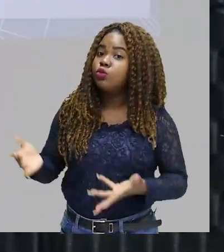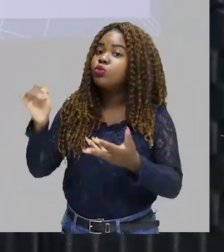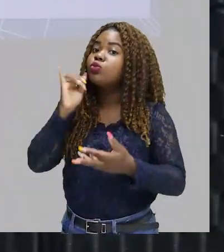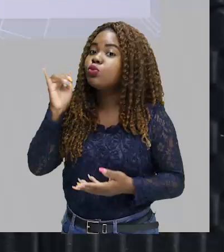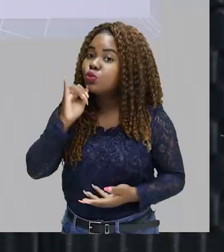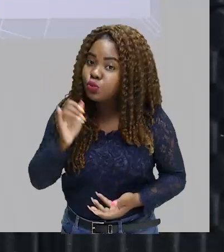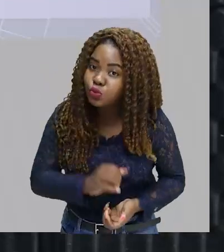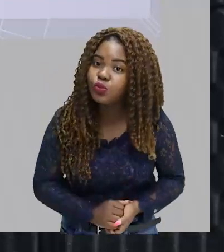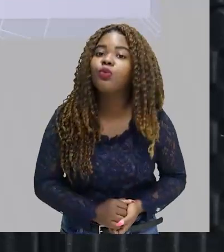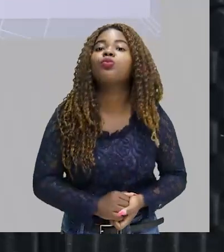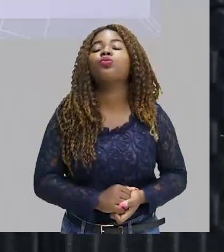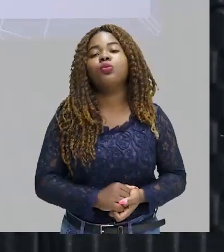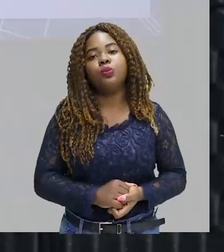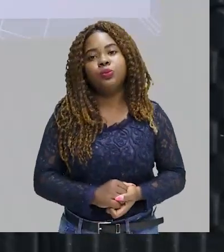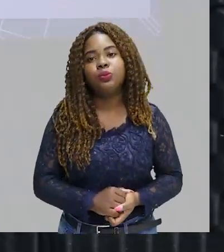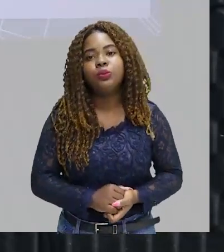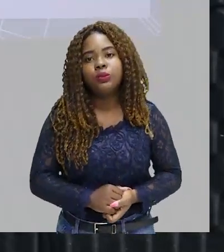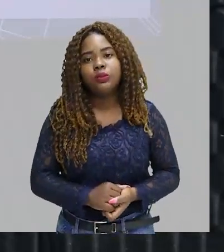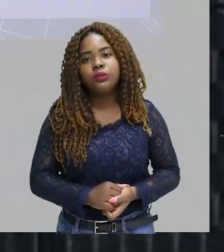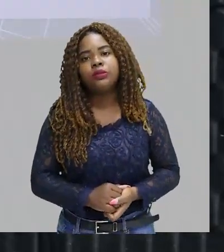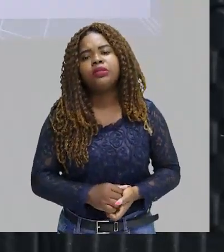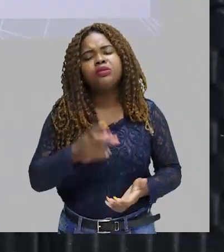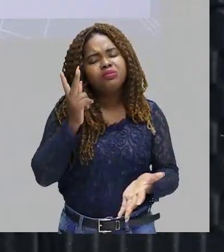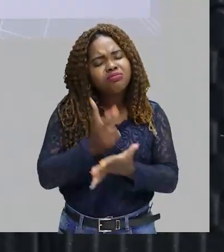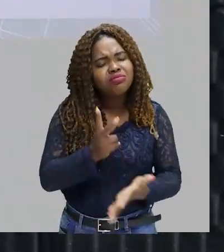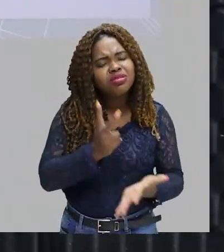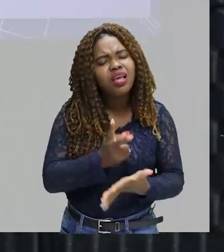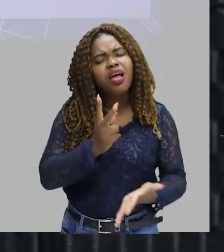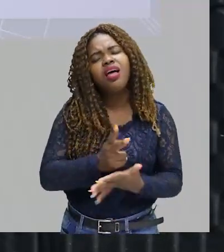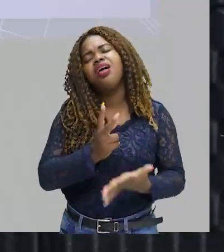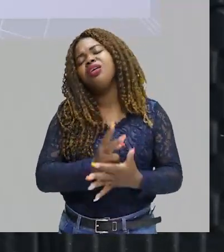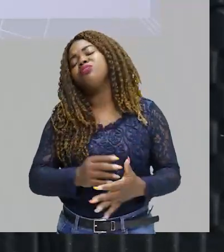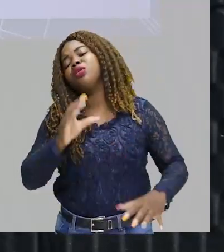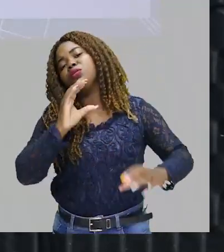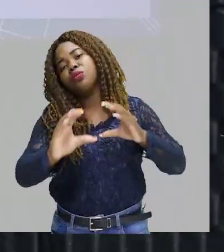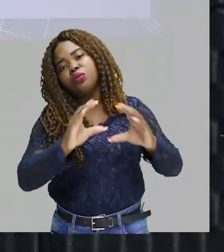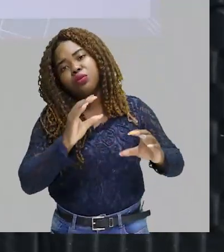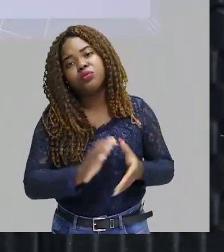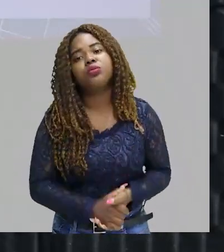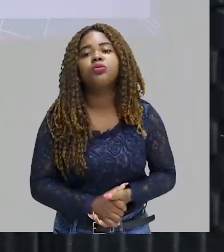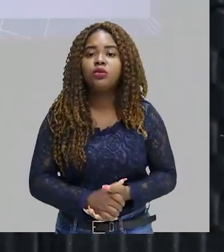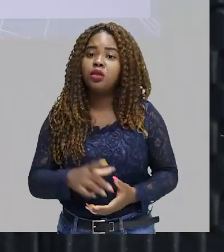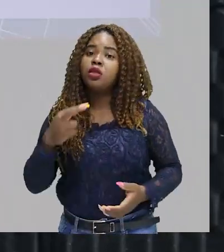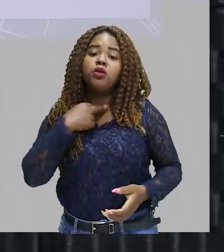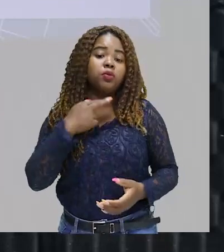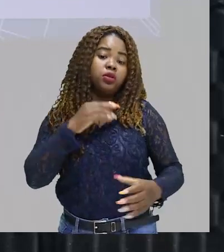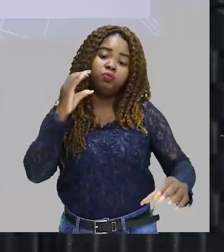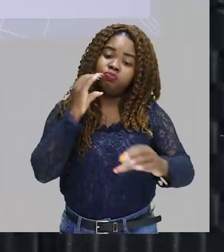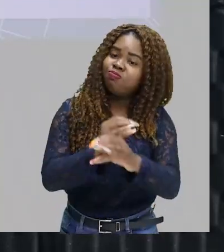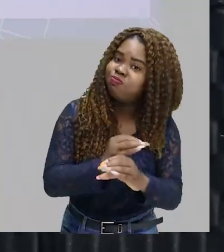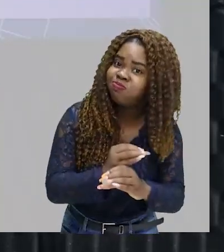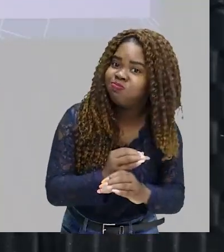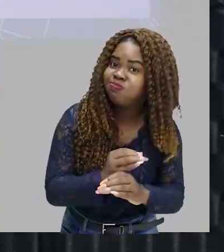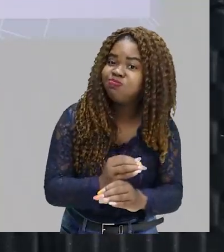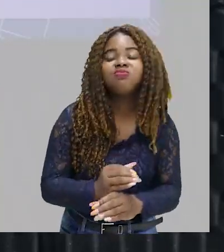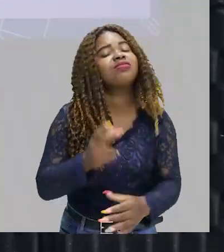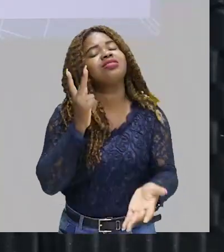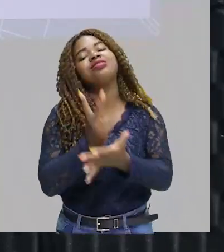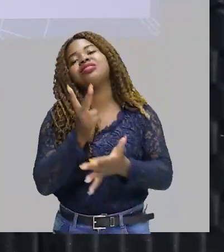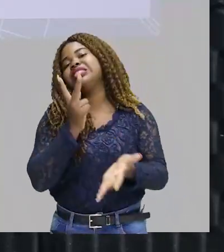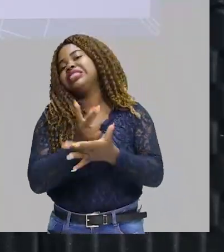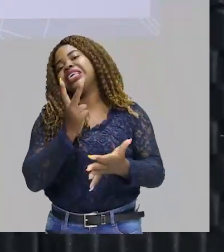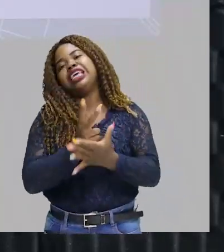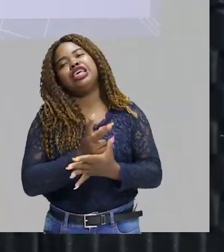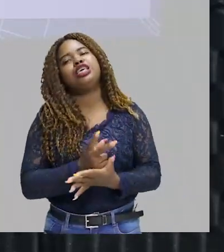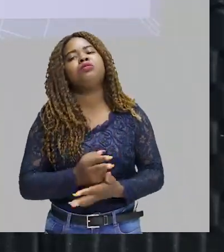linguagens não verbais, né? Então, o tempo todo nós estamos nos comunicando, nós não ficamos sem nos comunicar, né? O tempo todo nós estamos